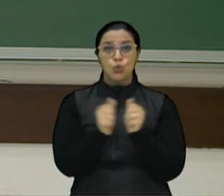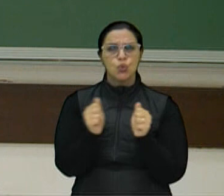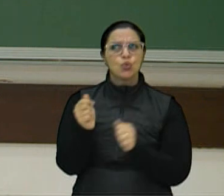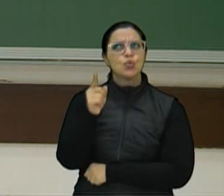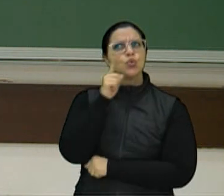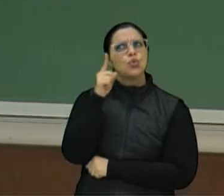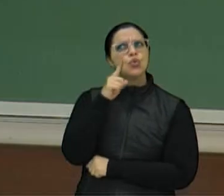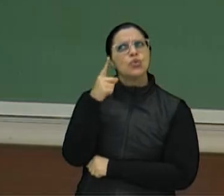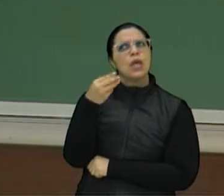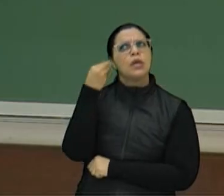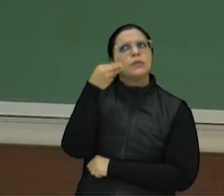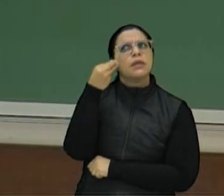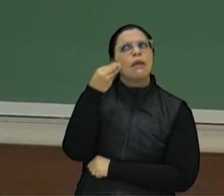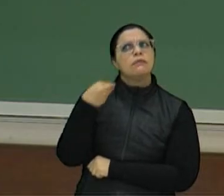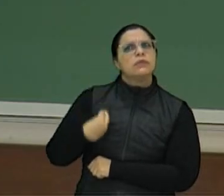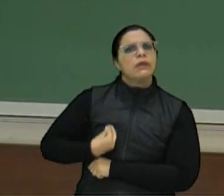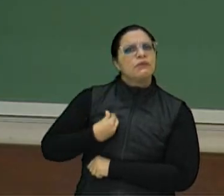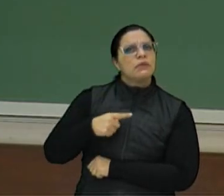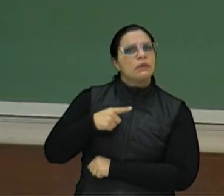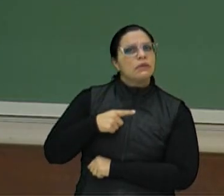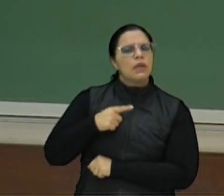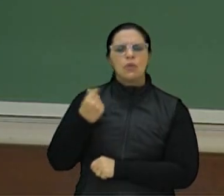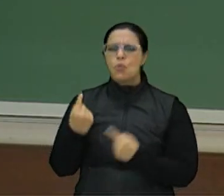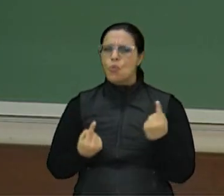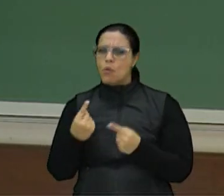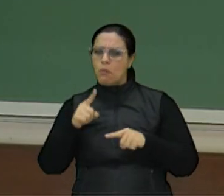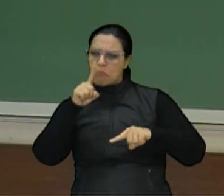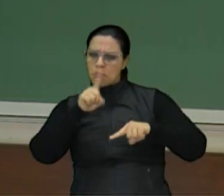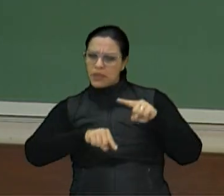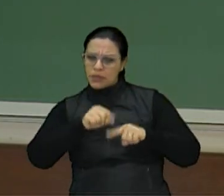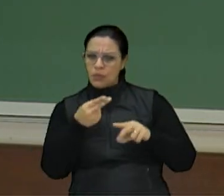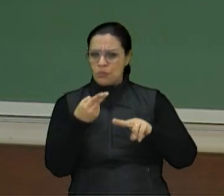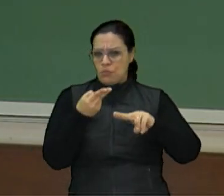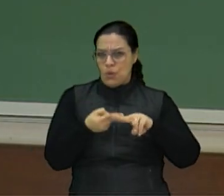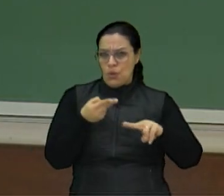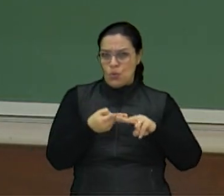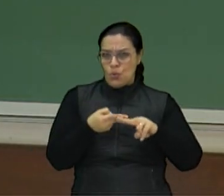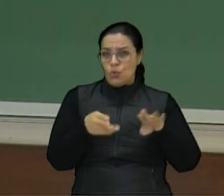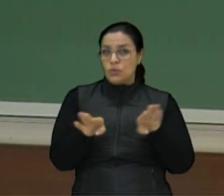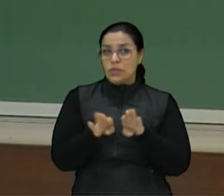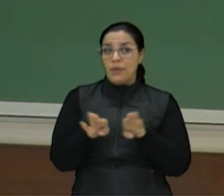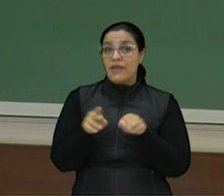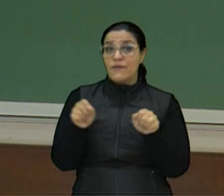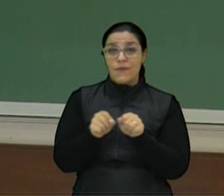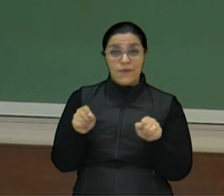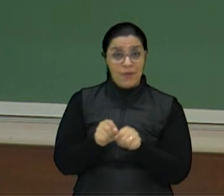dia. Que produtos você usa provocam